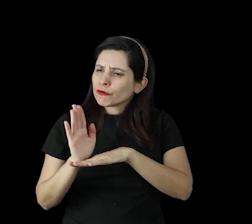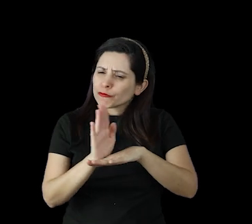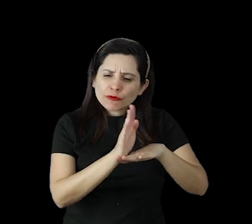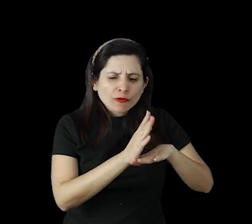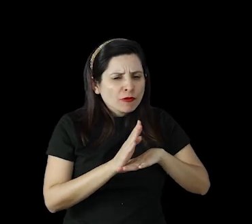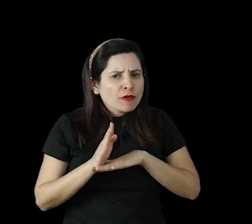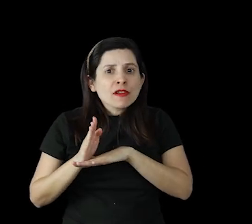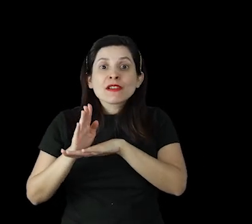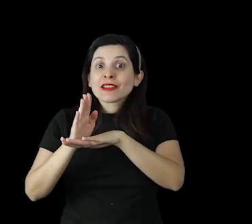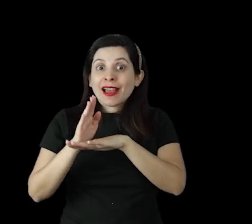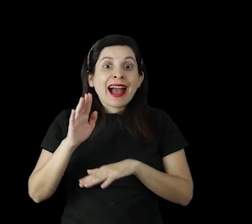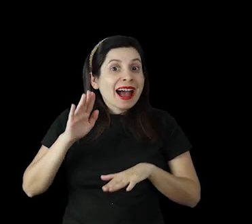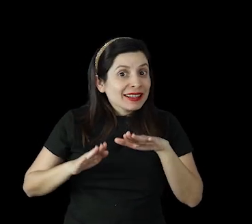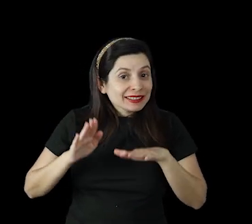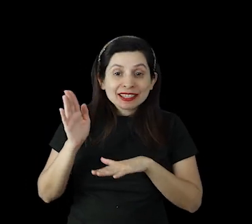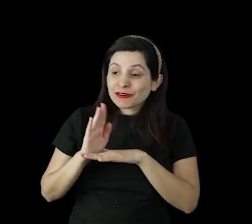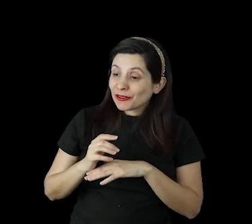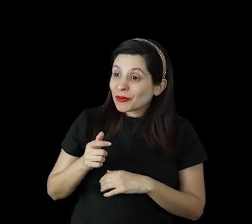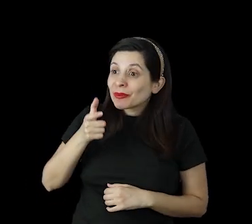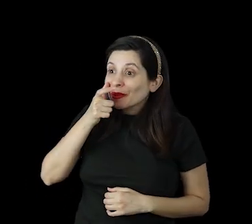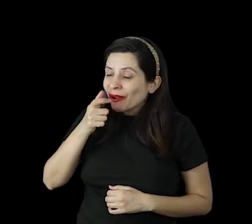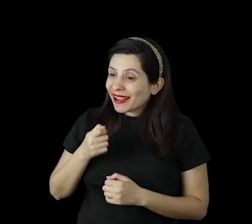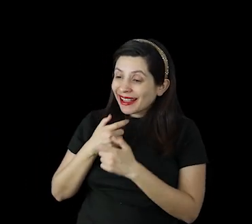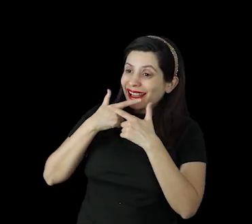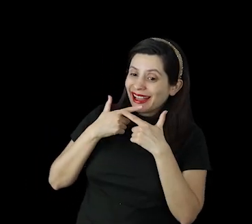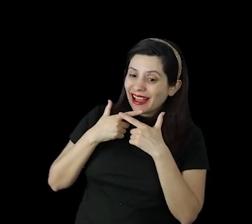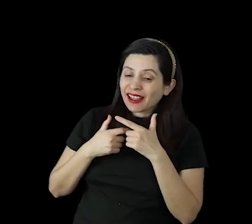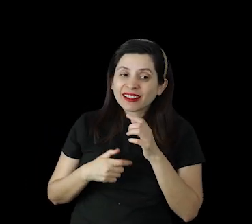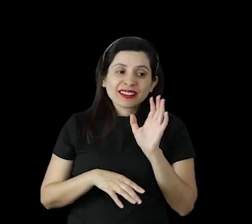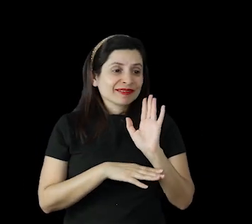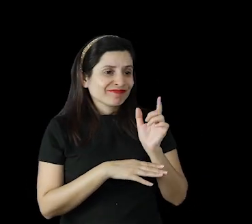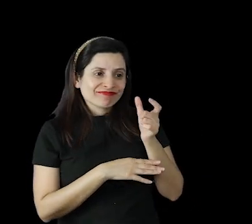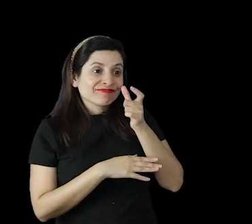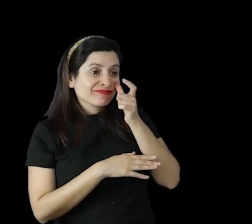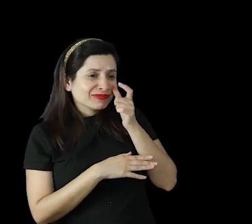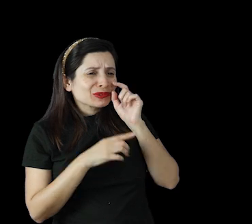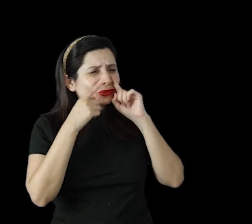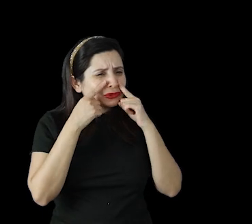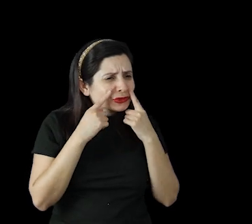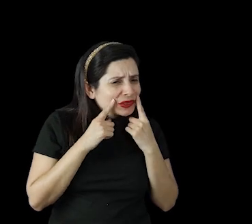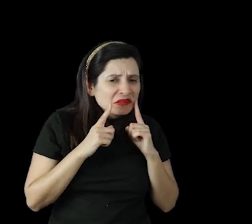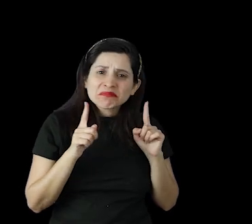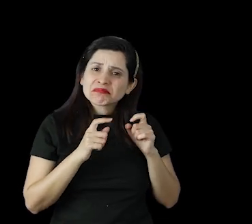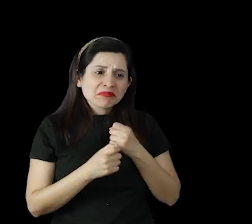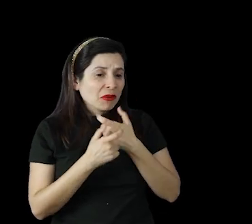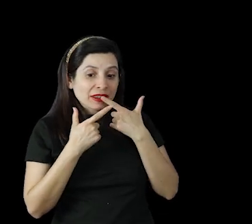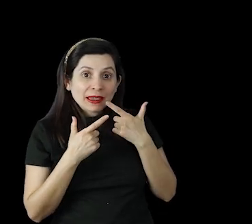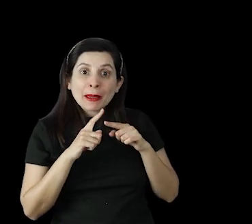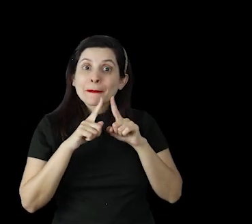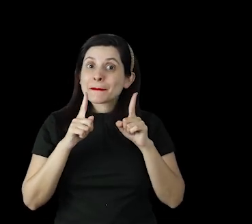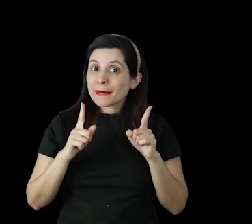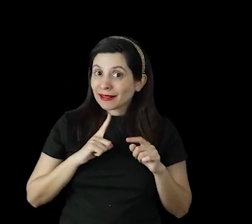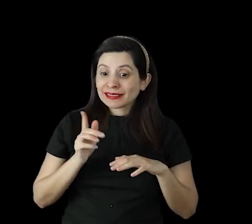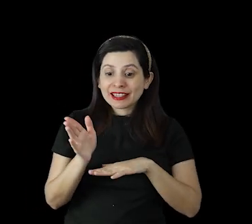assim, entretenimento, tem filmes que a gente se diverte, sai do filme e fala, tá bom, me diverti, ri, chorei, mas é isso. E tem aqueles filmes que,